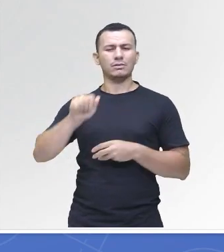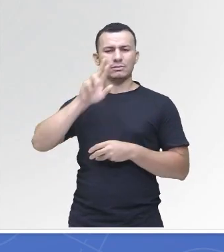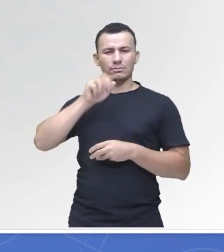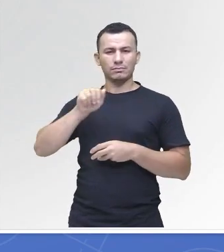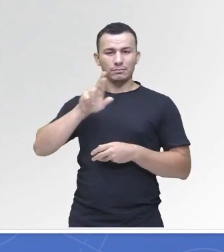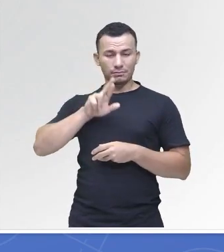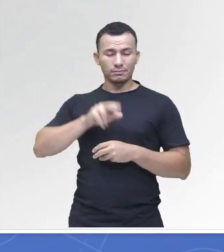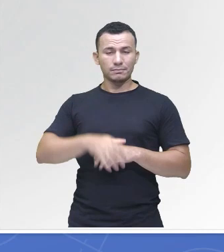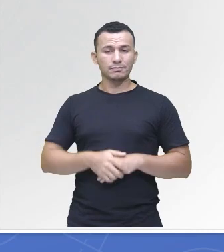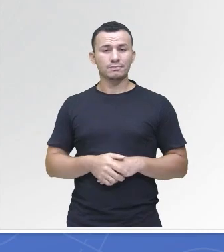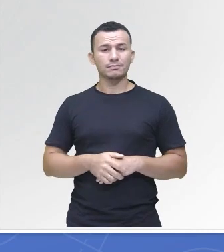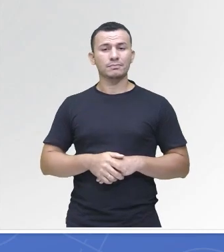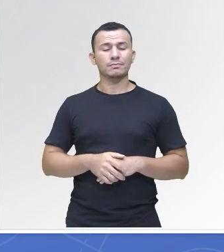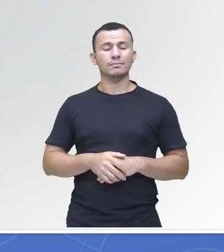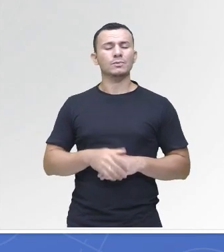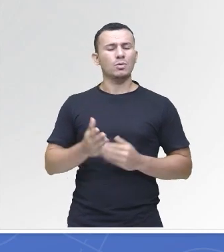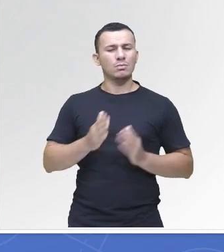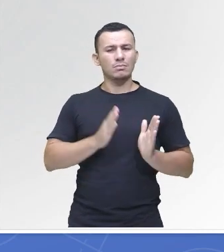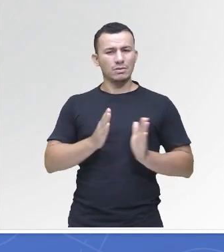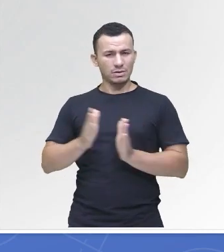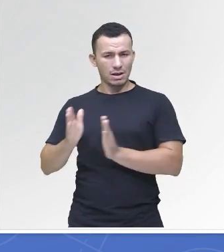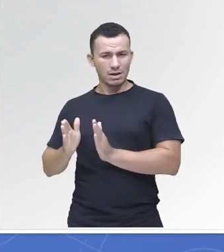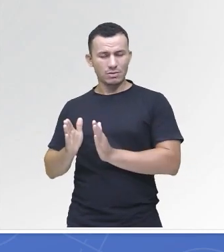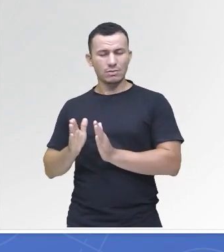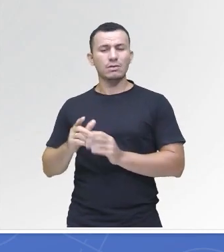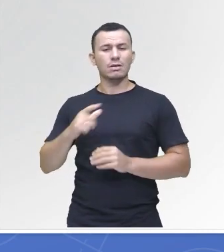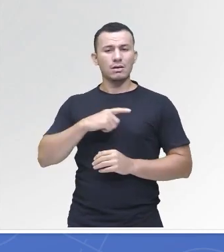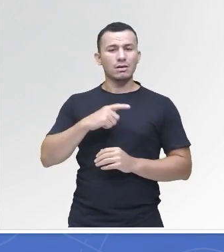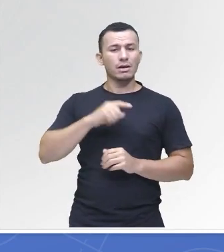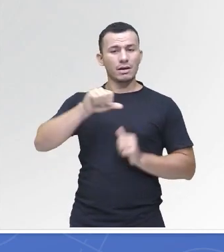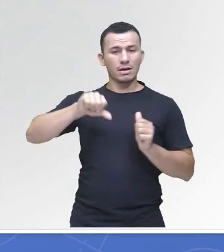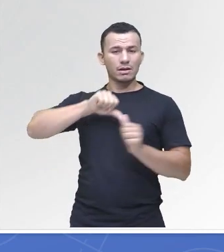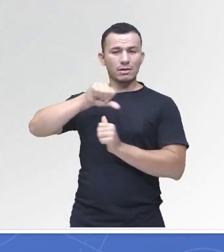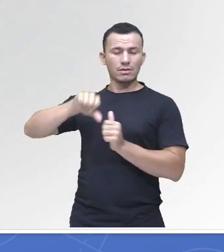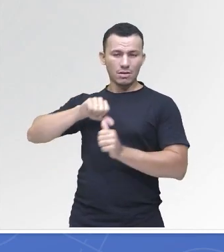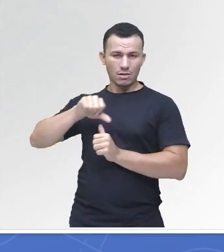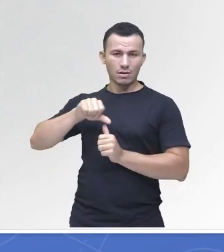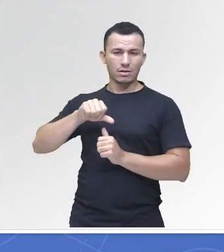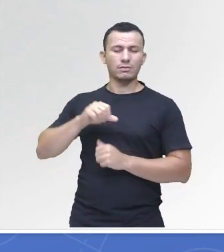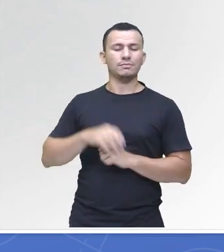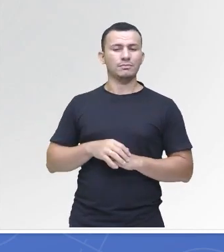celular. Quando acontece esse processo, ocorre ali essa troca, né, do